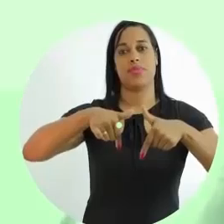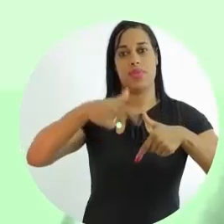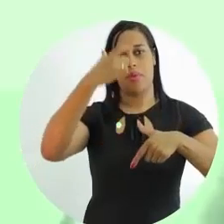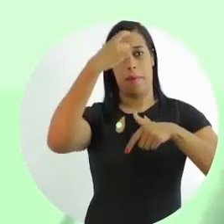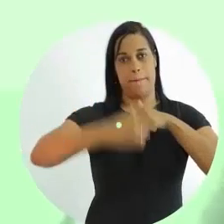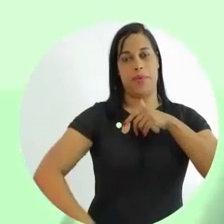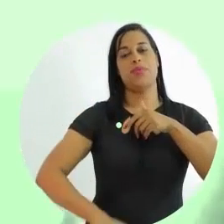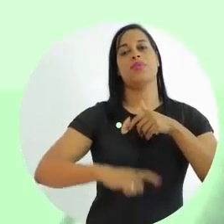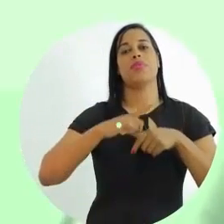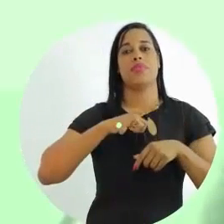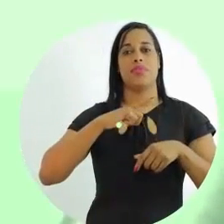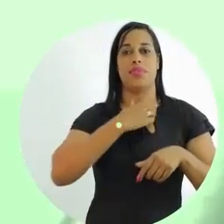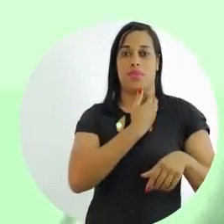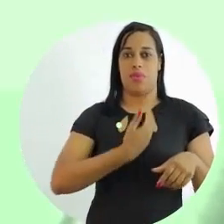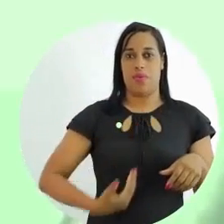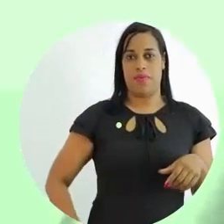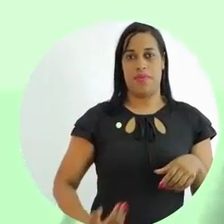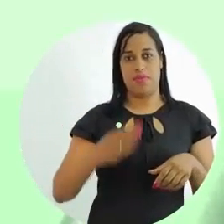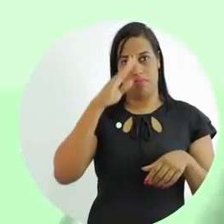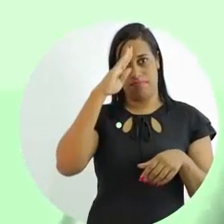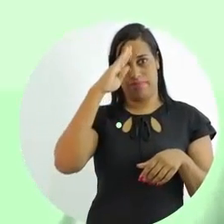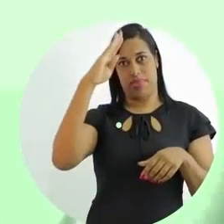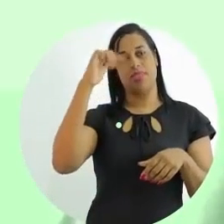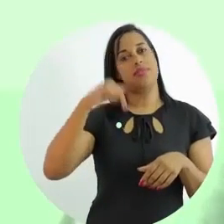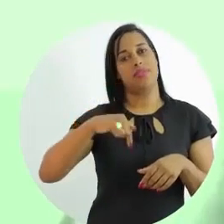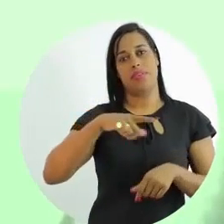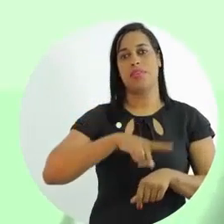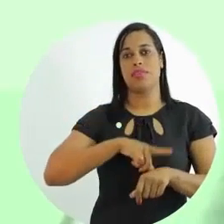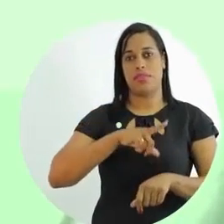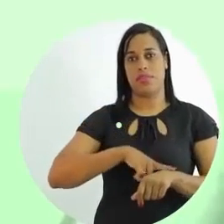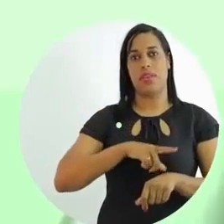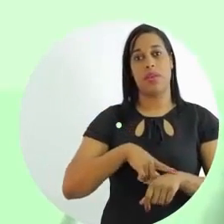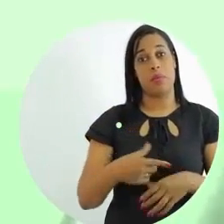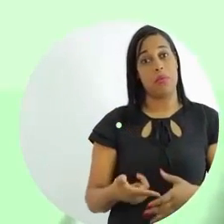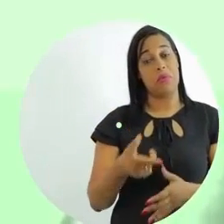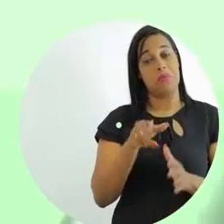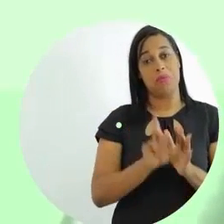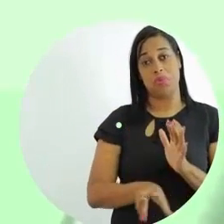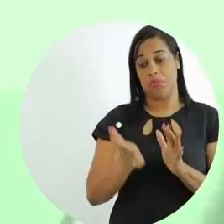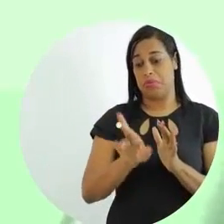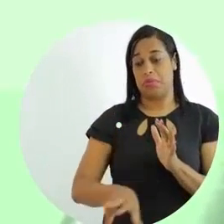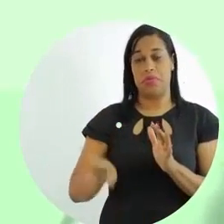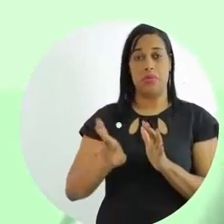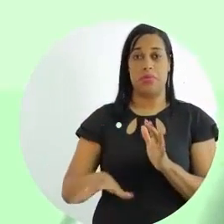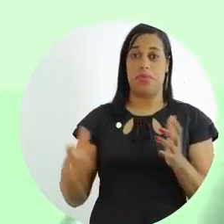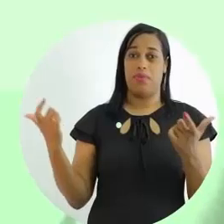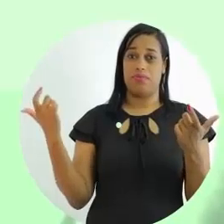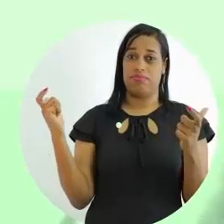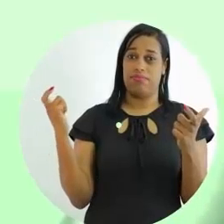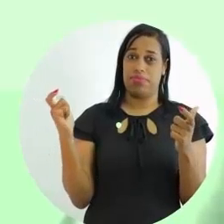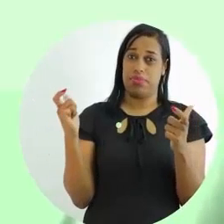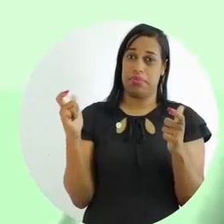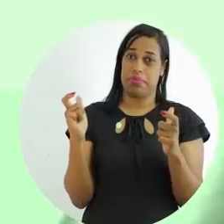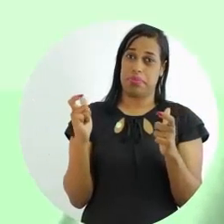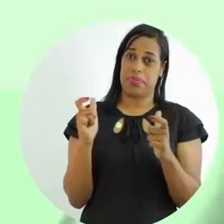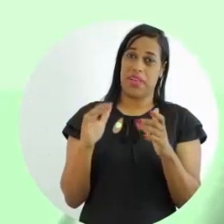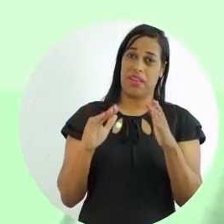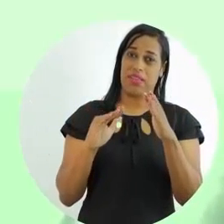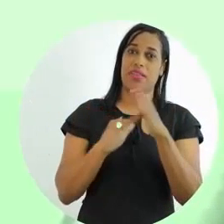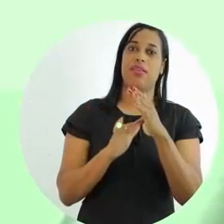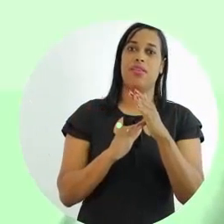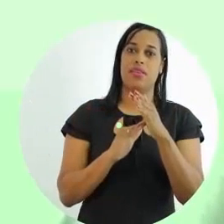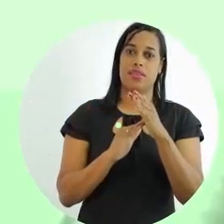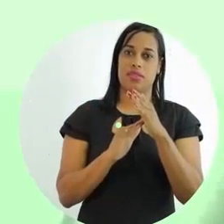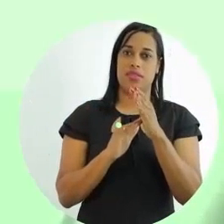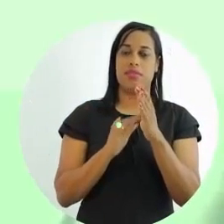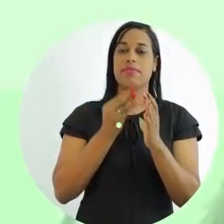toda a postura do governo militar dentro desse período, que foi cada vez mais se enrijecendo até chegar